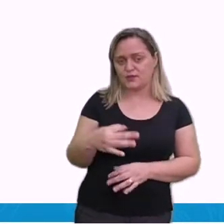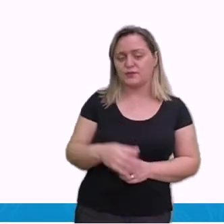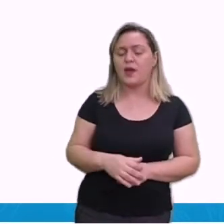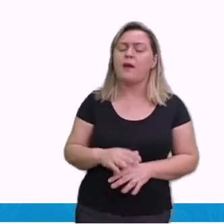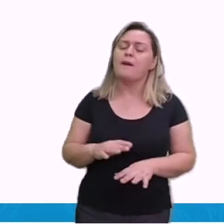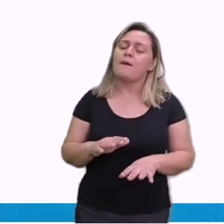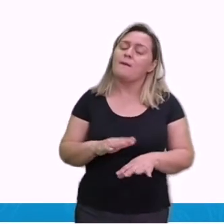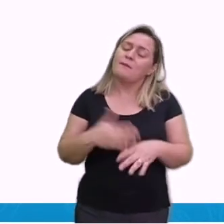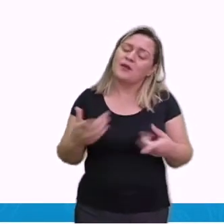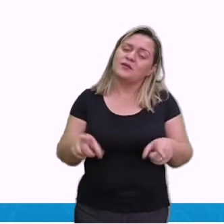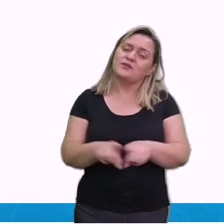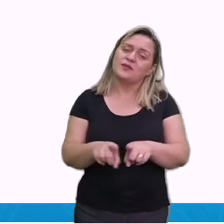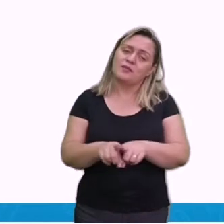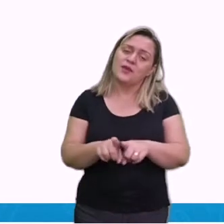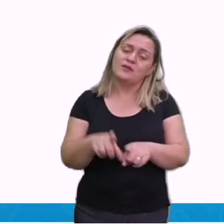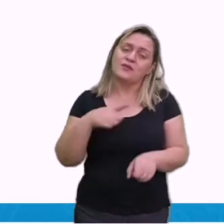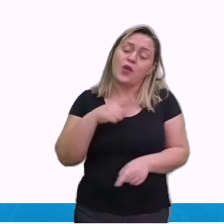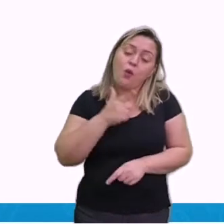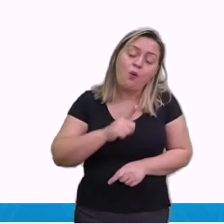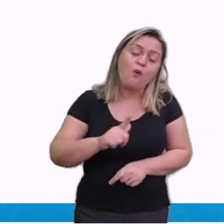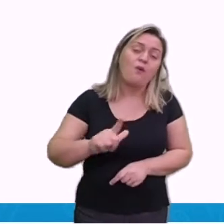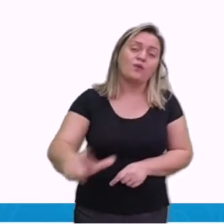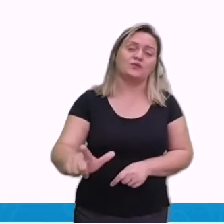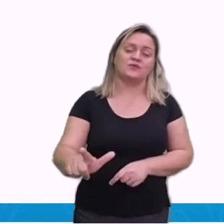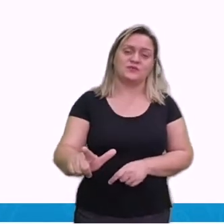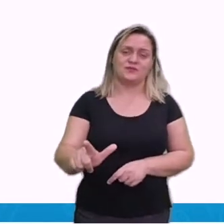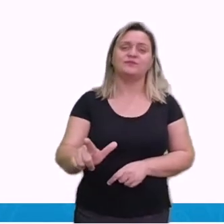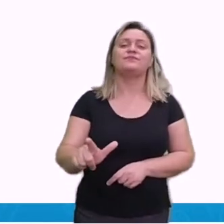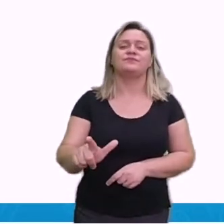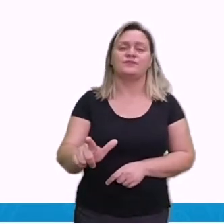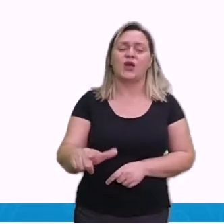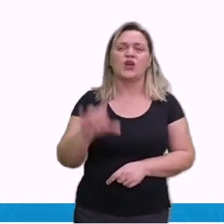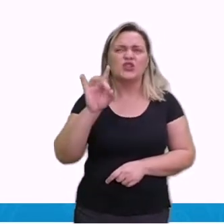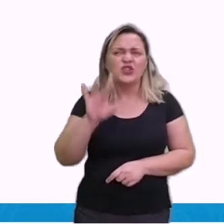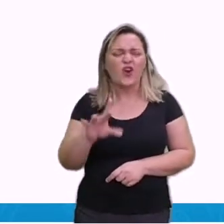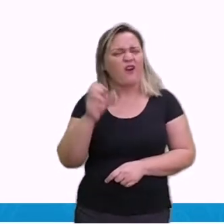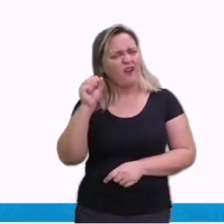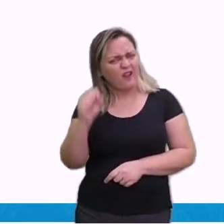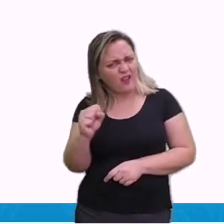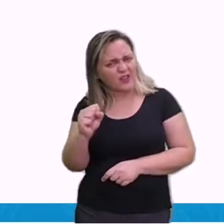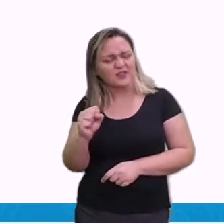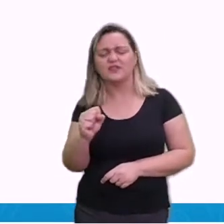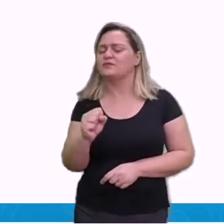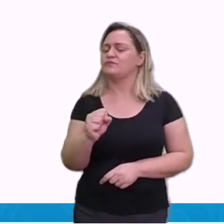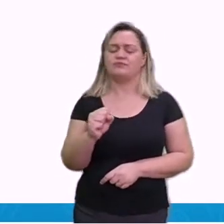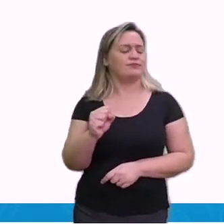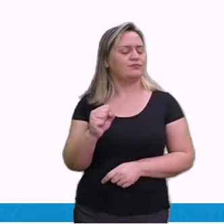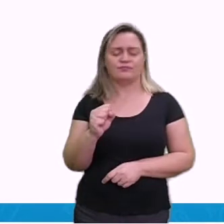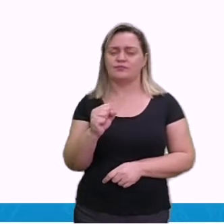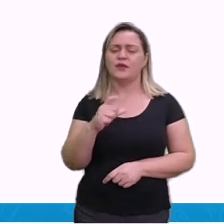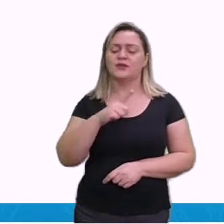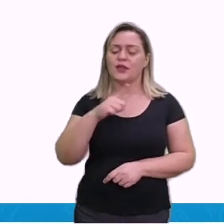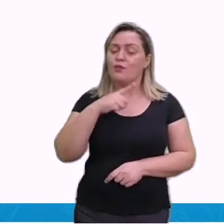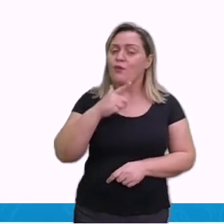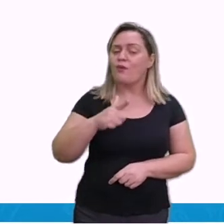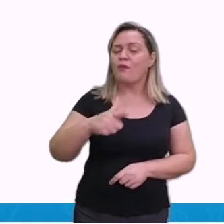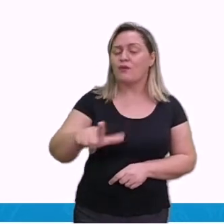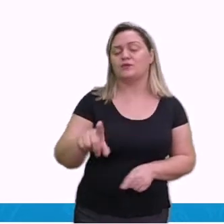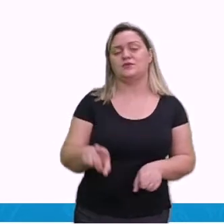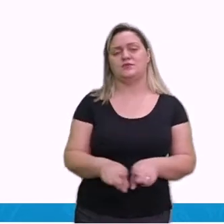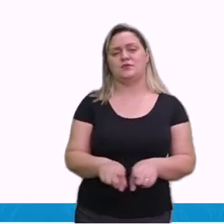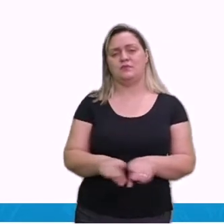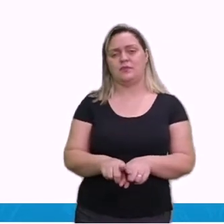o plural. Mas nem todas as palavras são dessa forma. A gente precisa entender e estudar